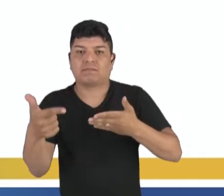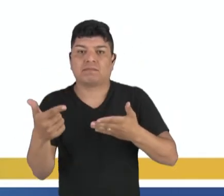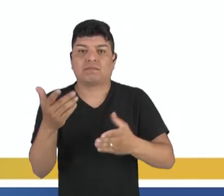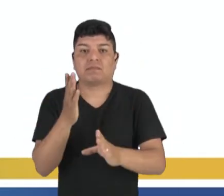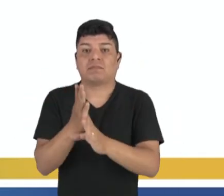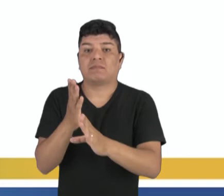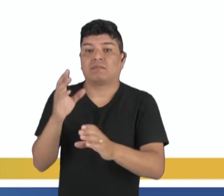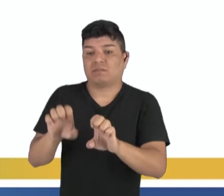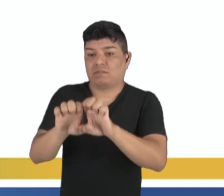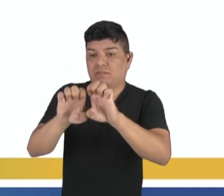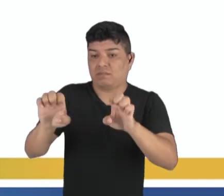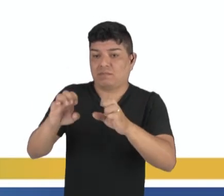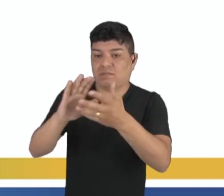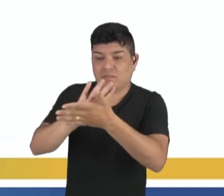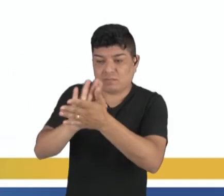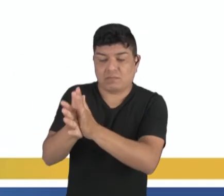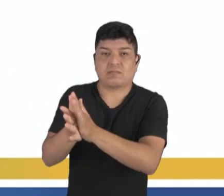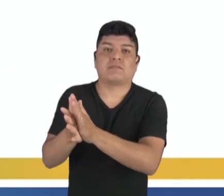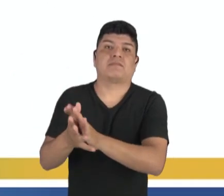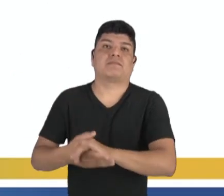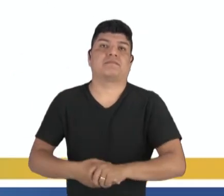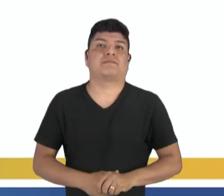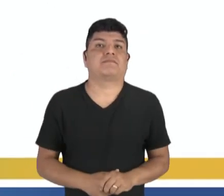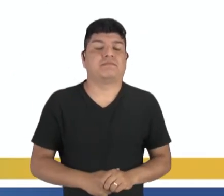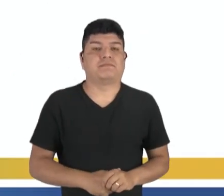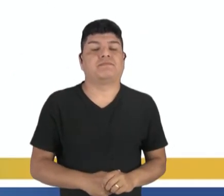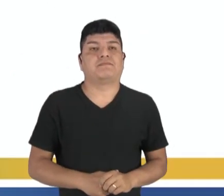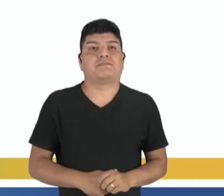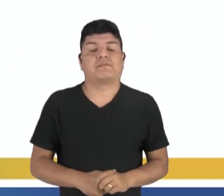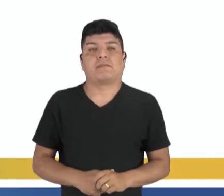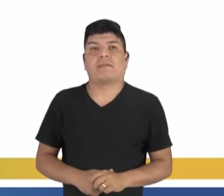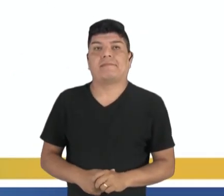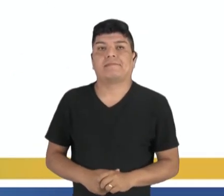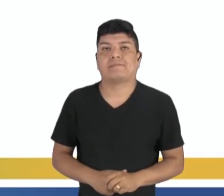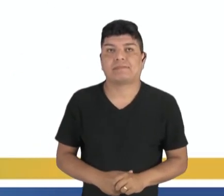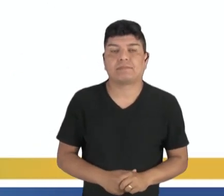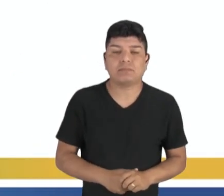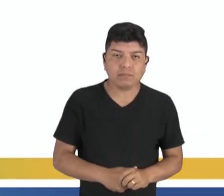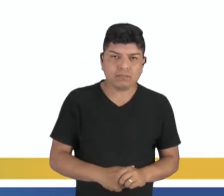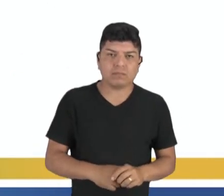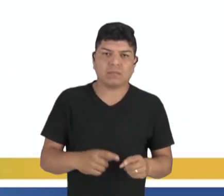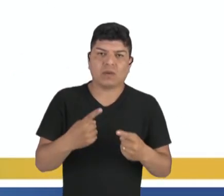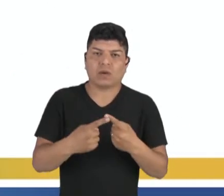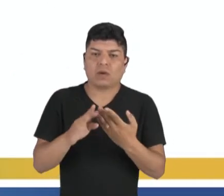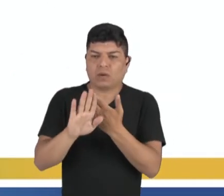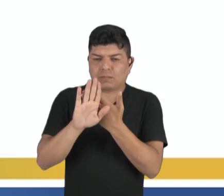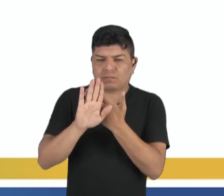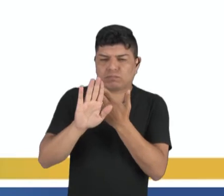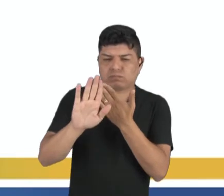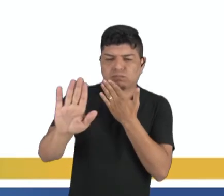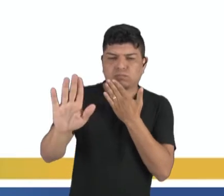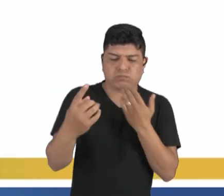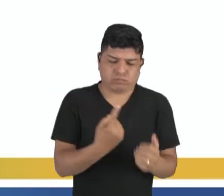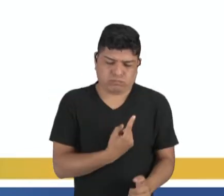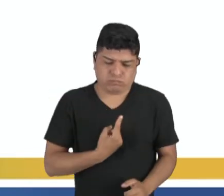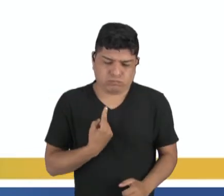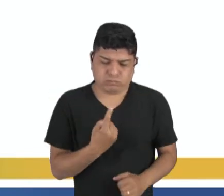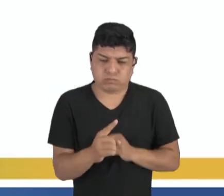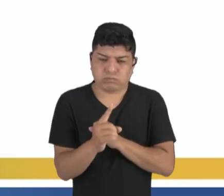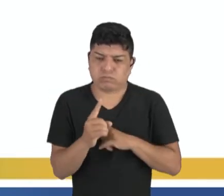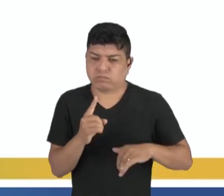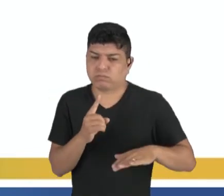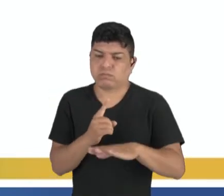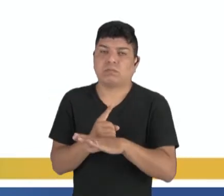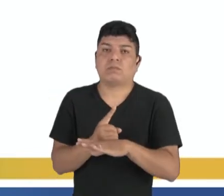uma estrutura dele foi quebrada. E aqui, por que o distanciamento social ele é tão